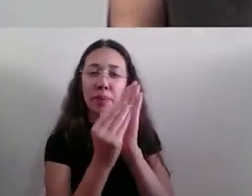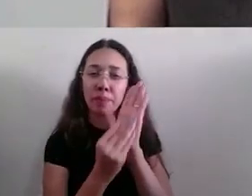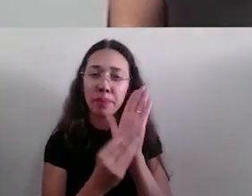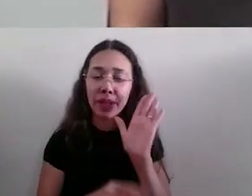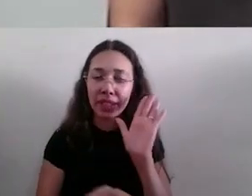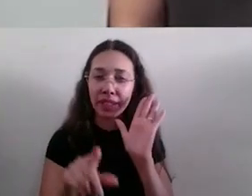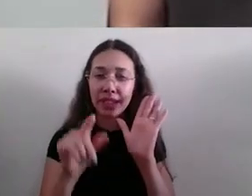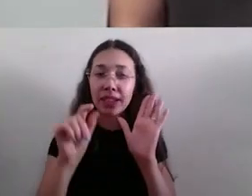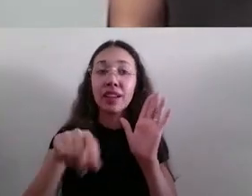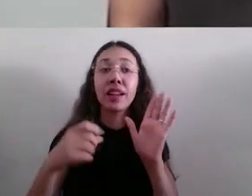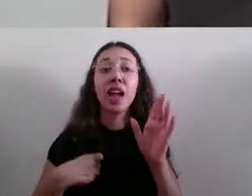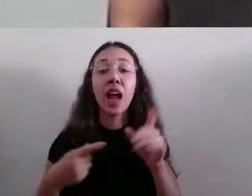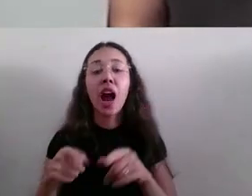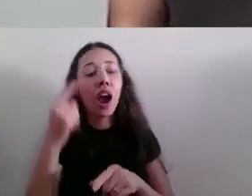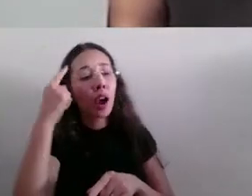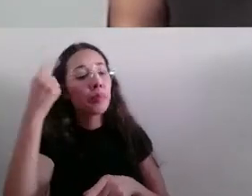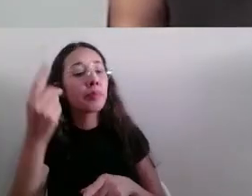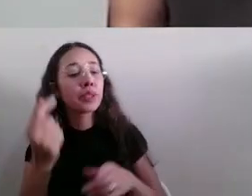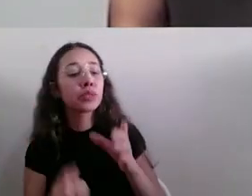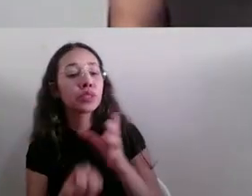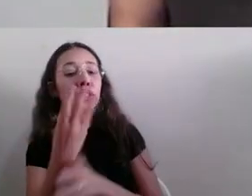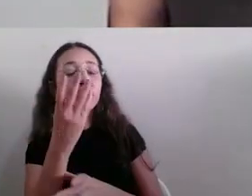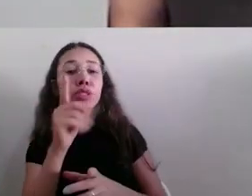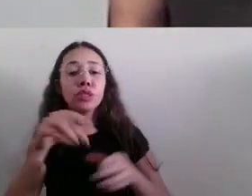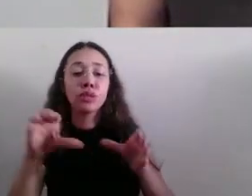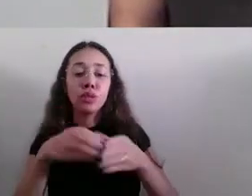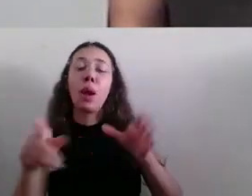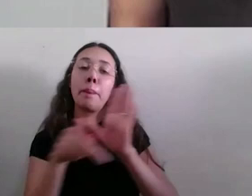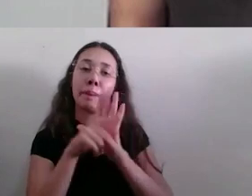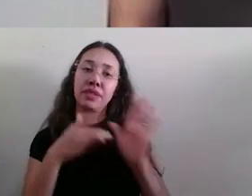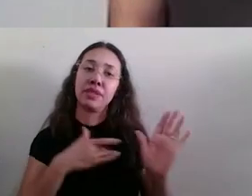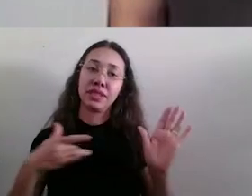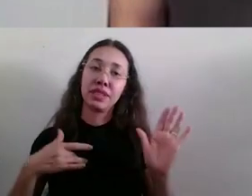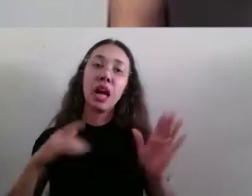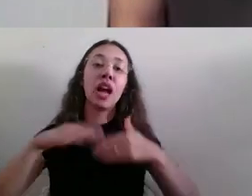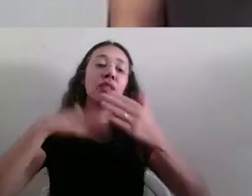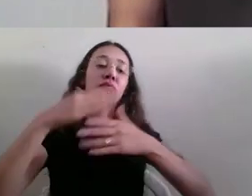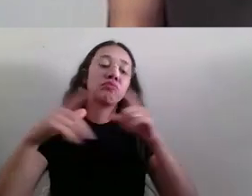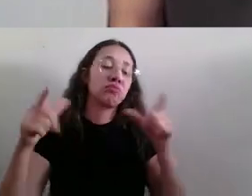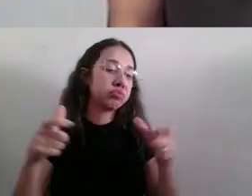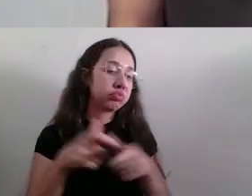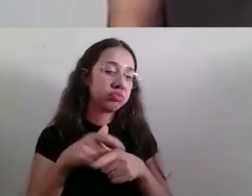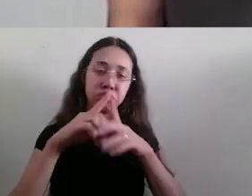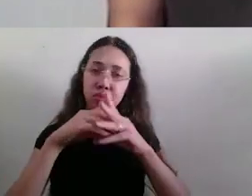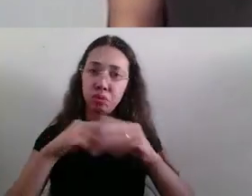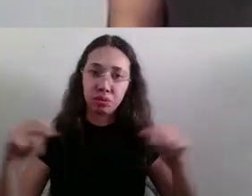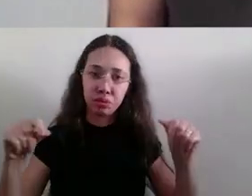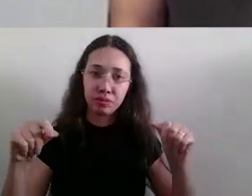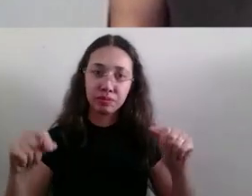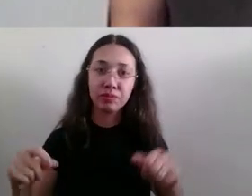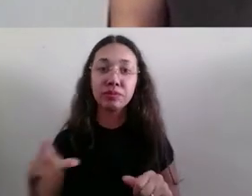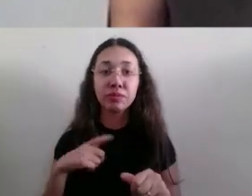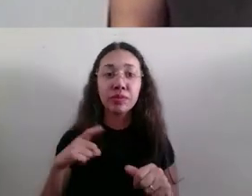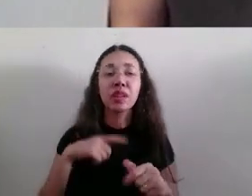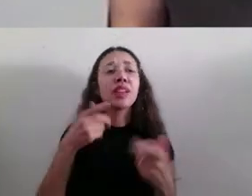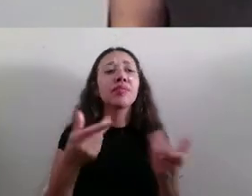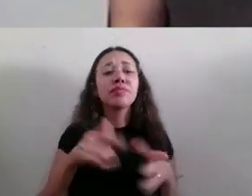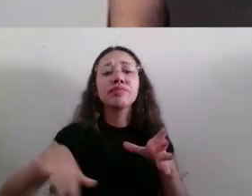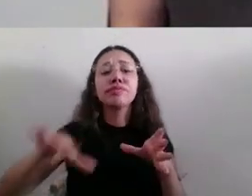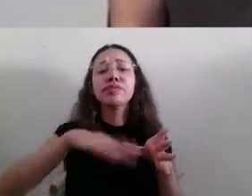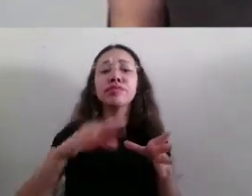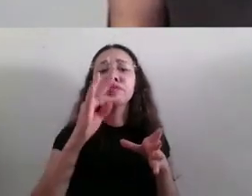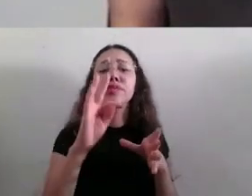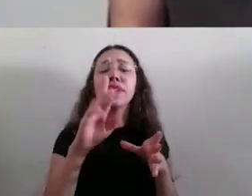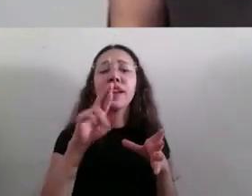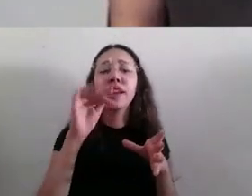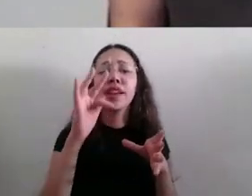em saúde. Esse núcleo não existe mais, ele foi extinto posteriormente, mas como que o TRF2 ele fez? Ele simplesmente